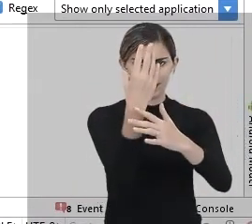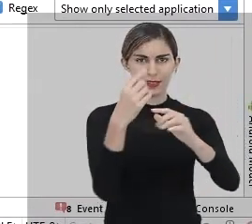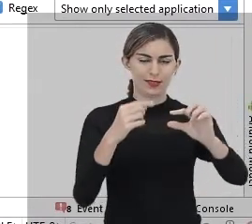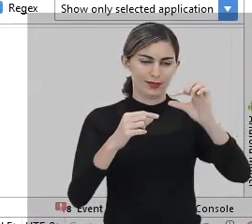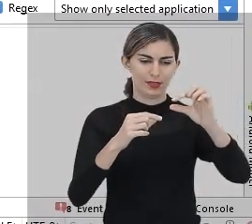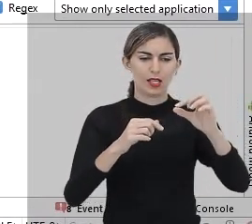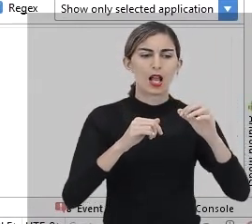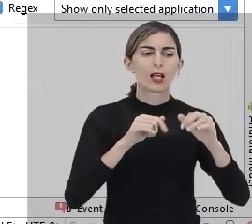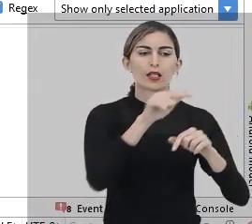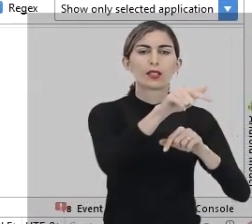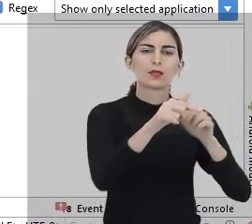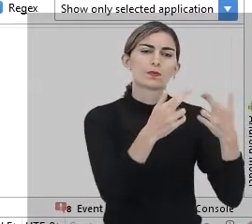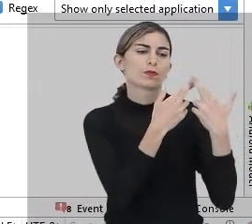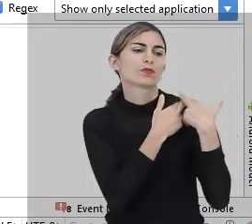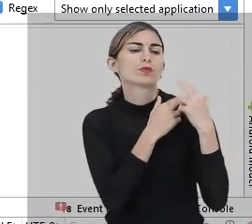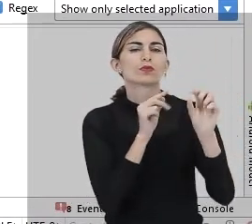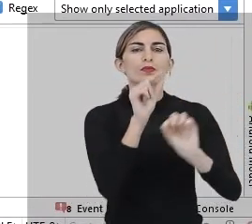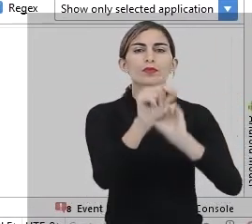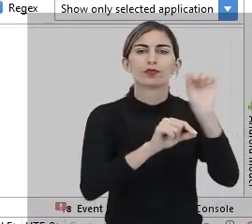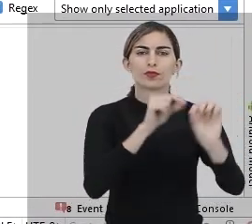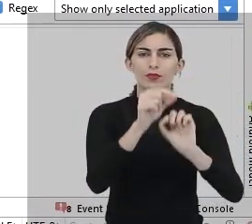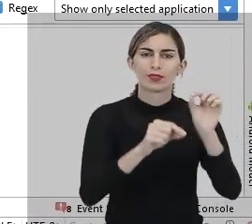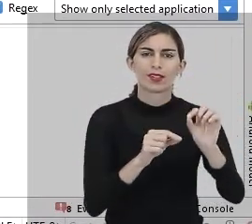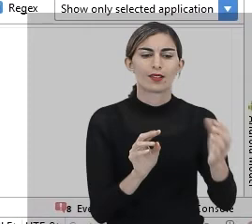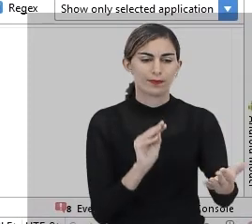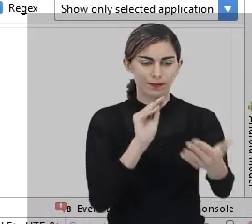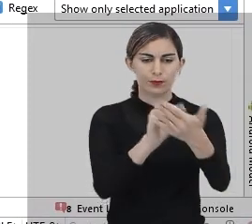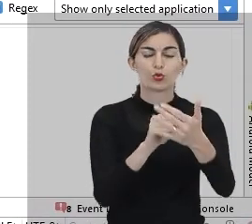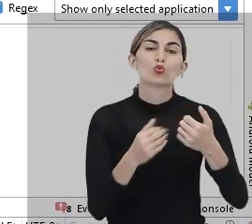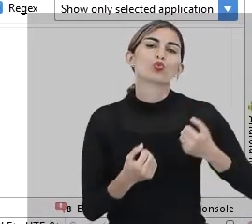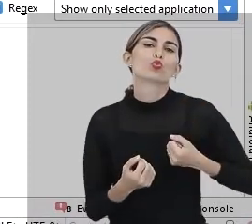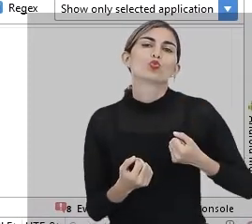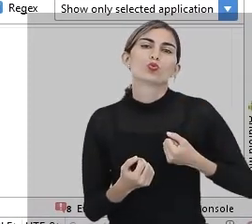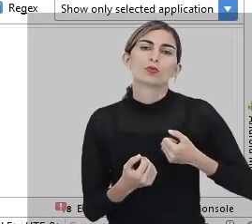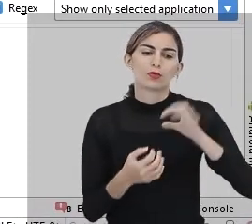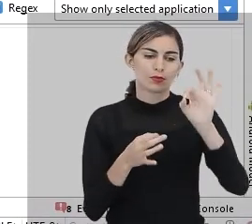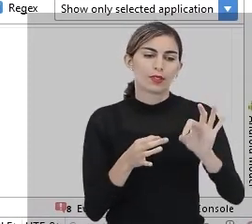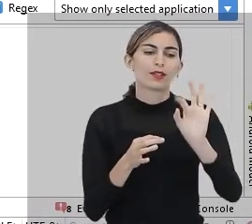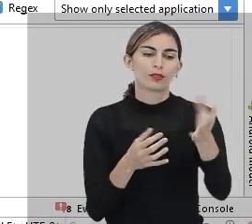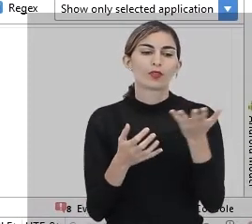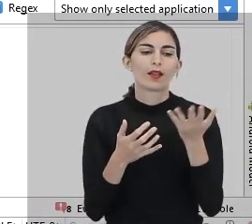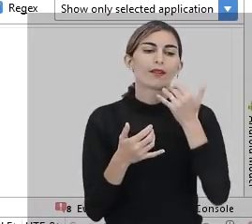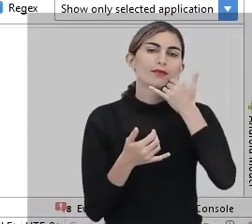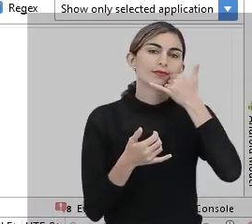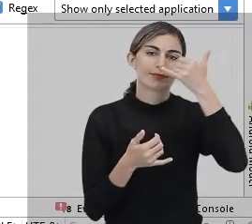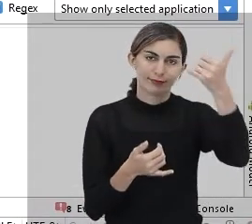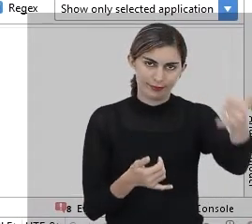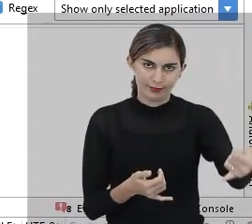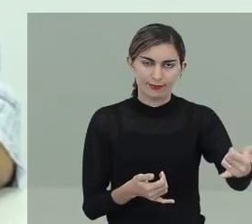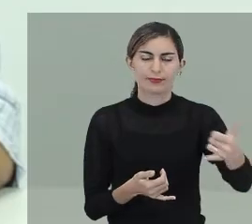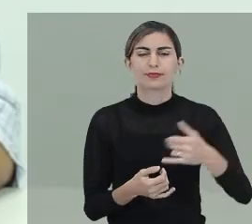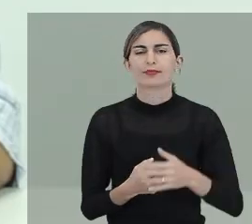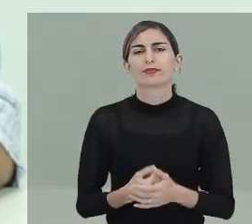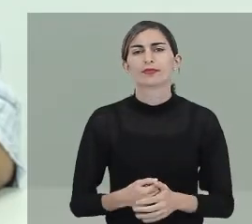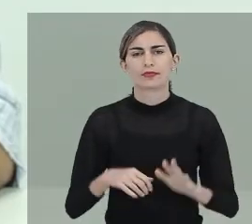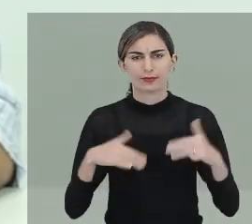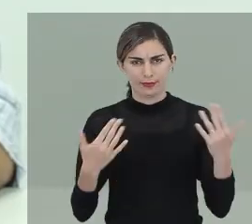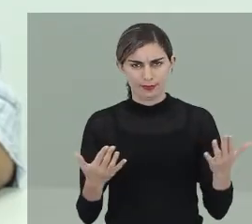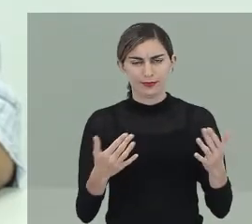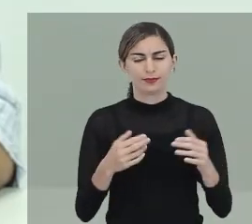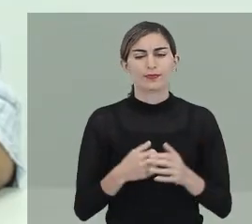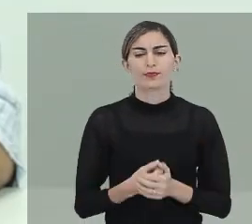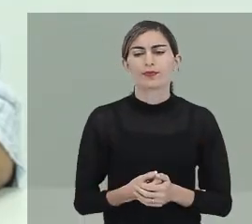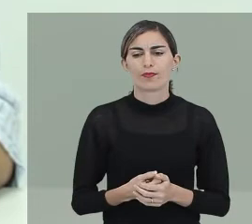e passa o URI, que é o número do telefone que a gente deseja ligar quando o botão for clicado. Tem essa verificaçãozinha aqui,